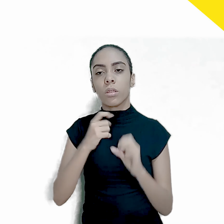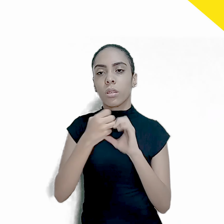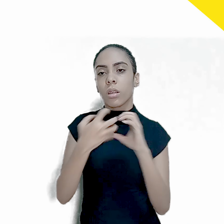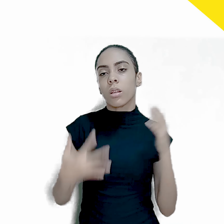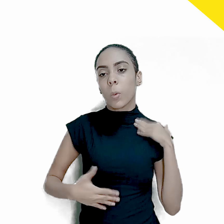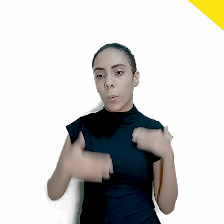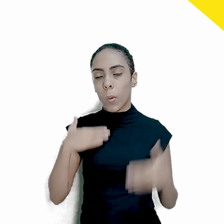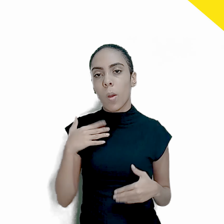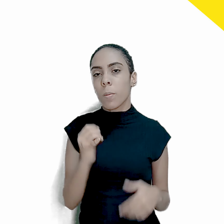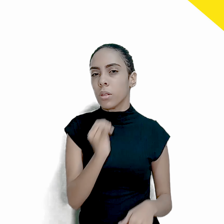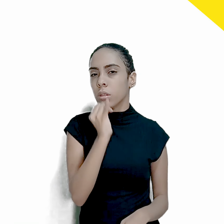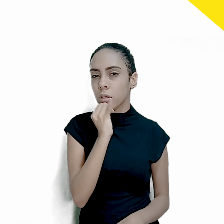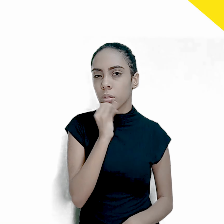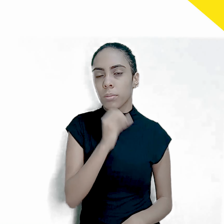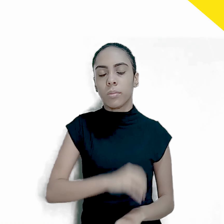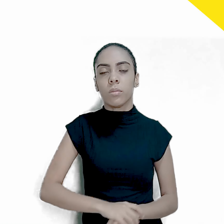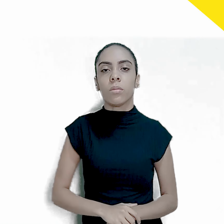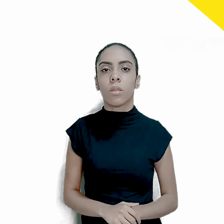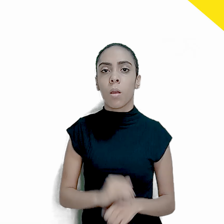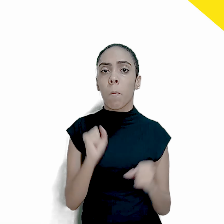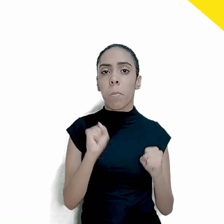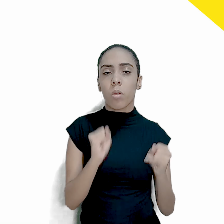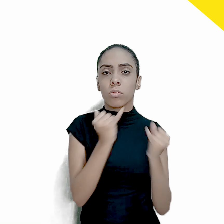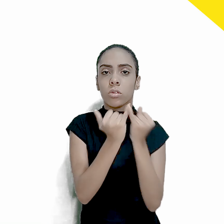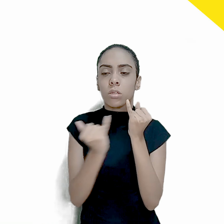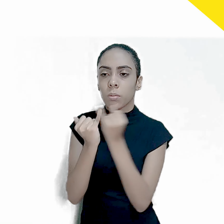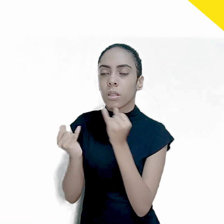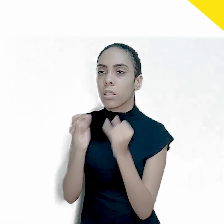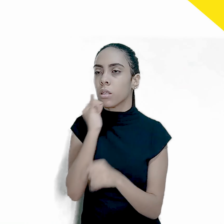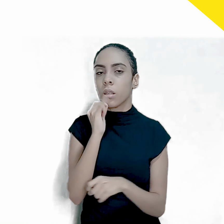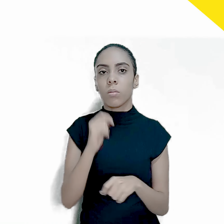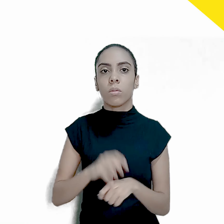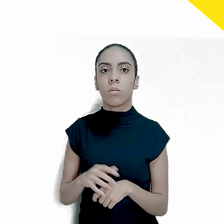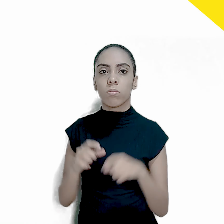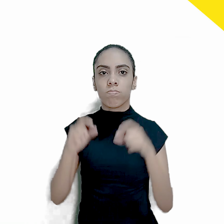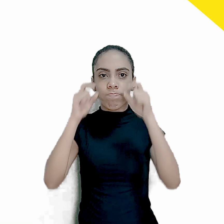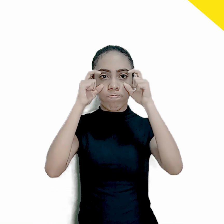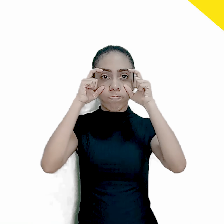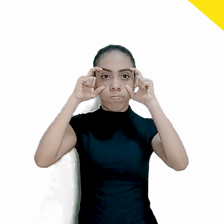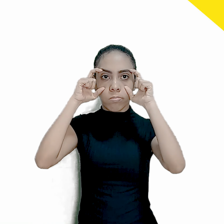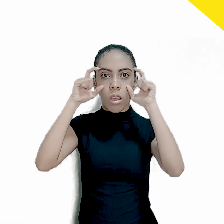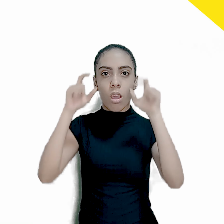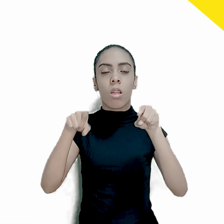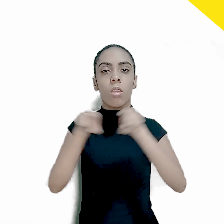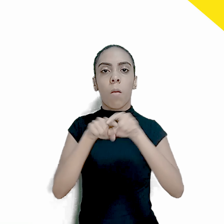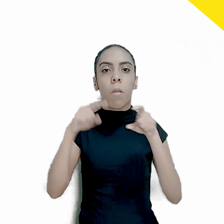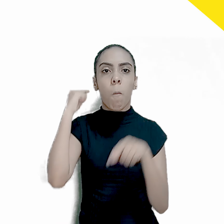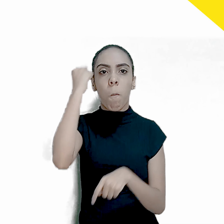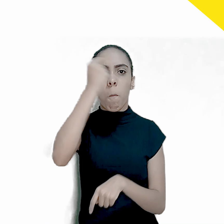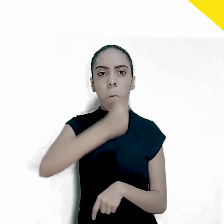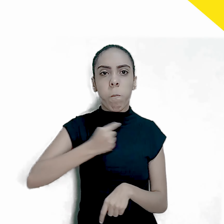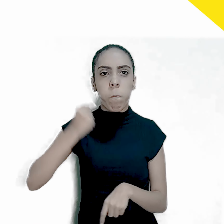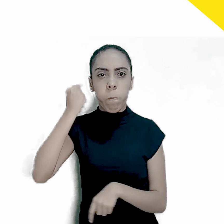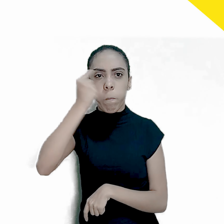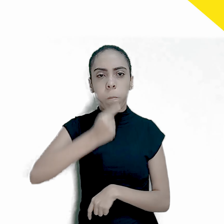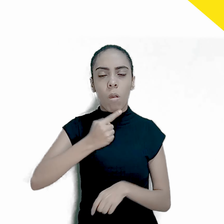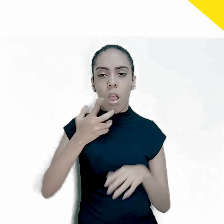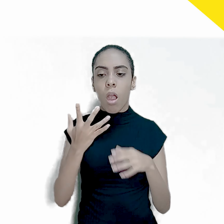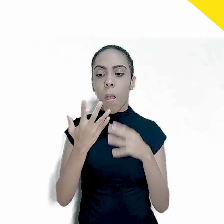algumas características físicas que se assemelham em diferentes níveis Como olhos oblíquos, rosto